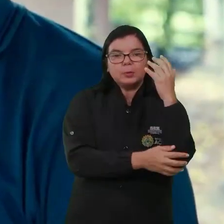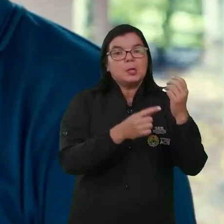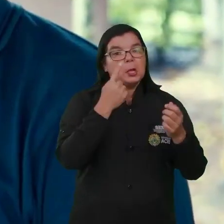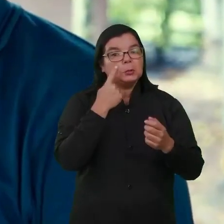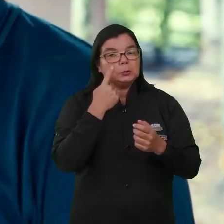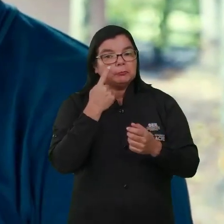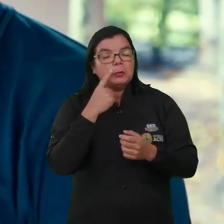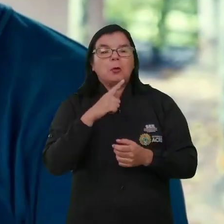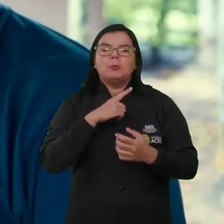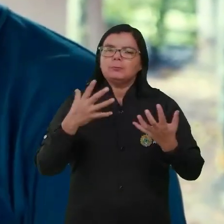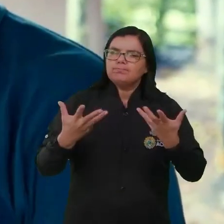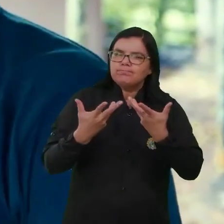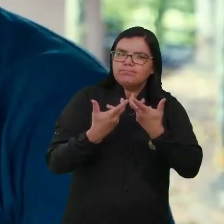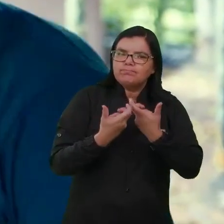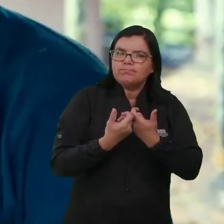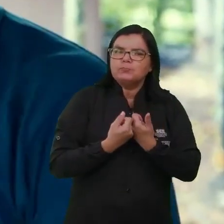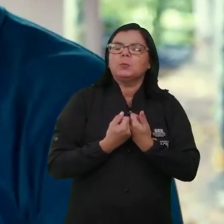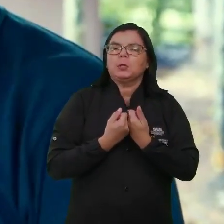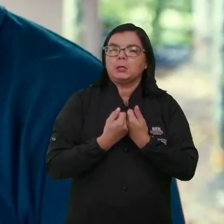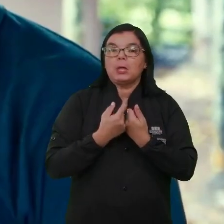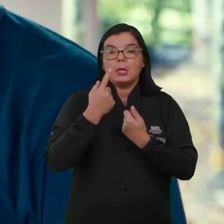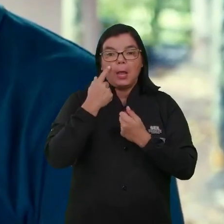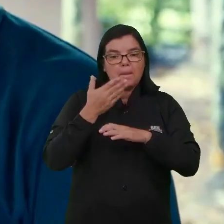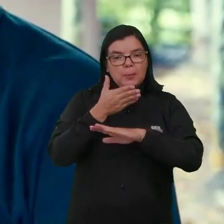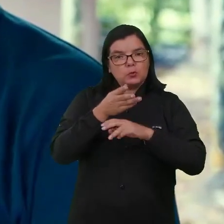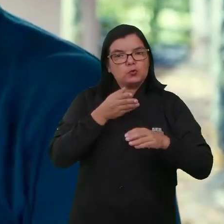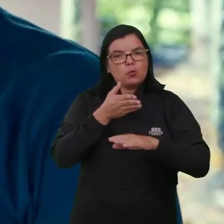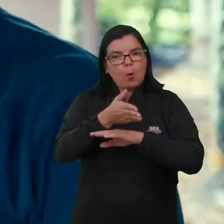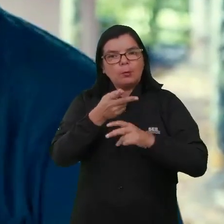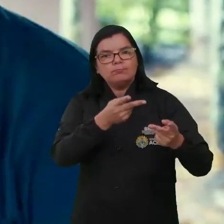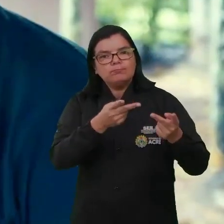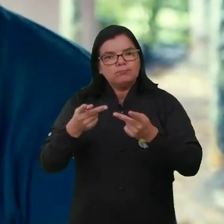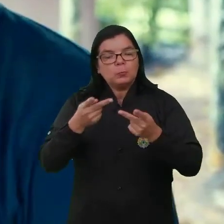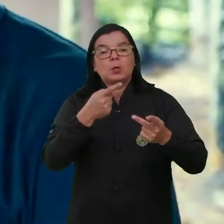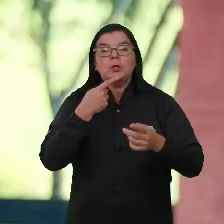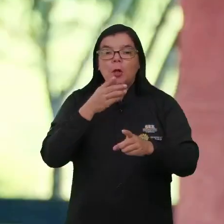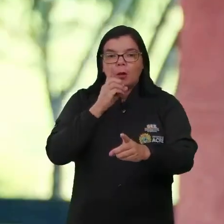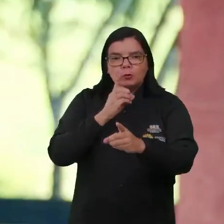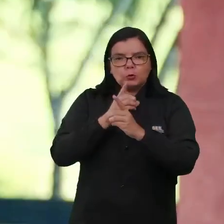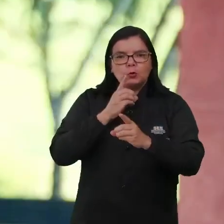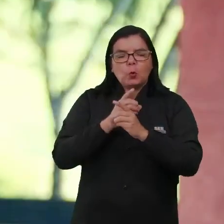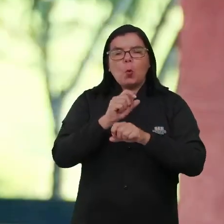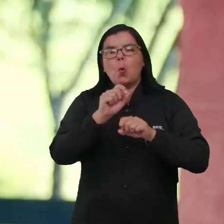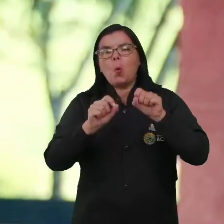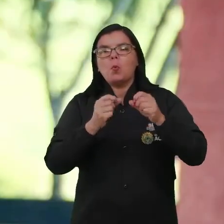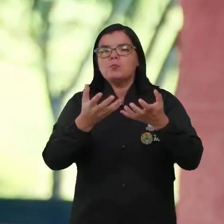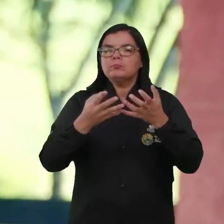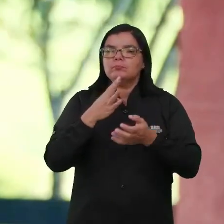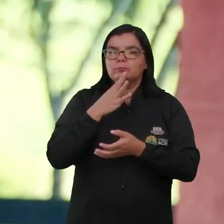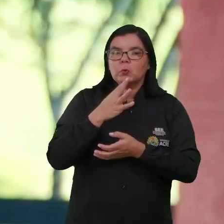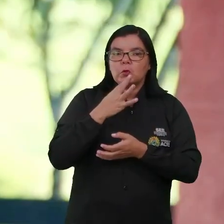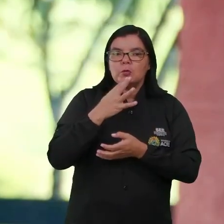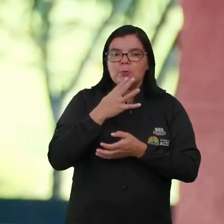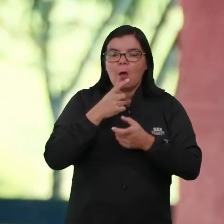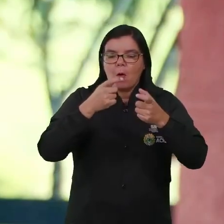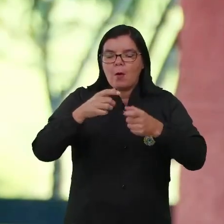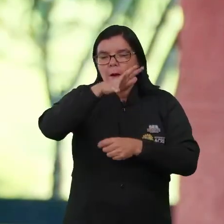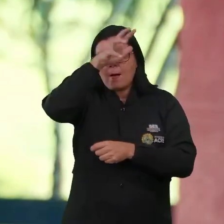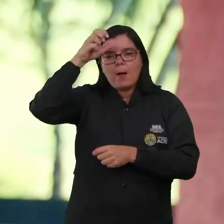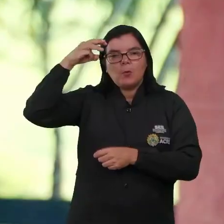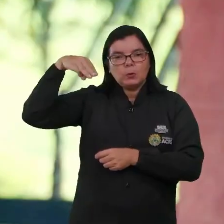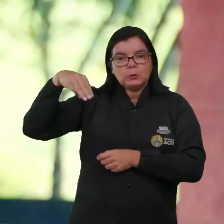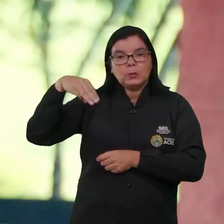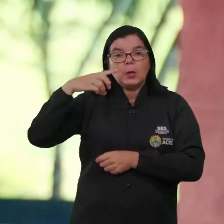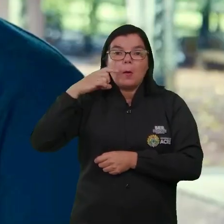gente vê um potencial para quem é turista, que quer descobrir ou que queira conhecer a ocupação da Amazônia,